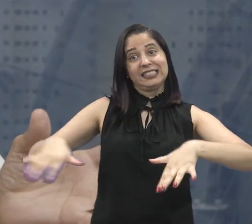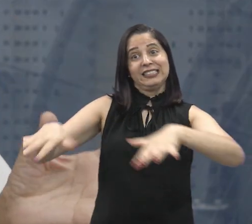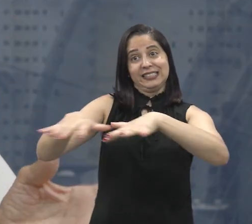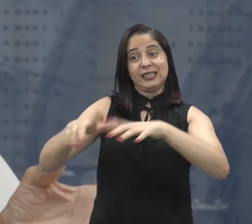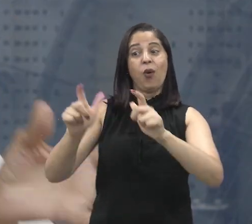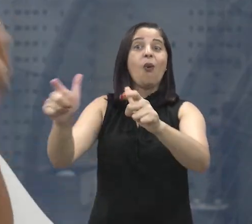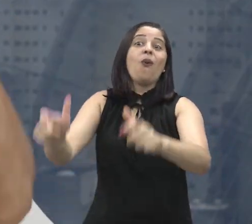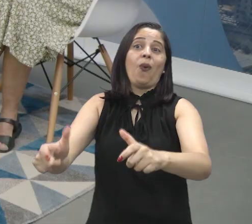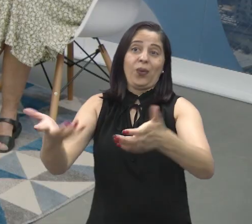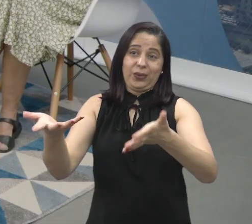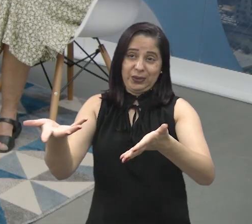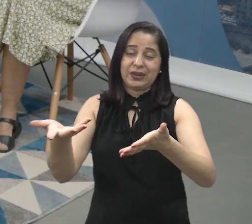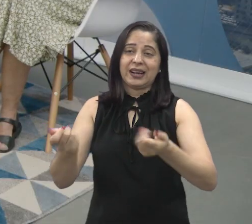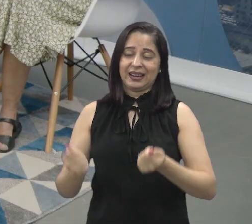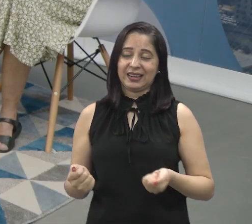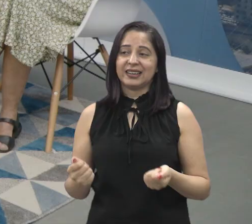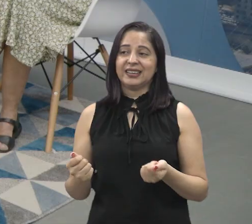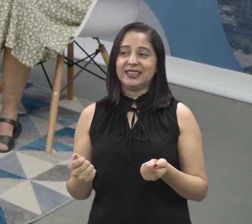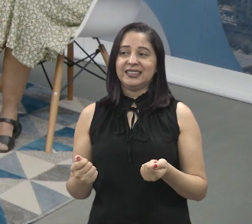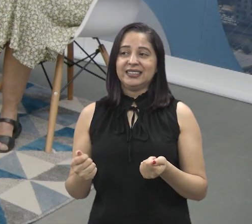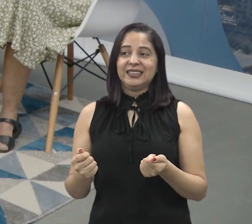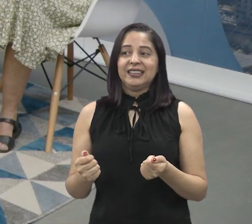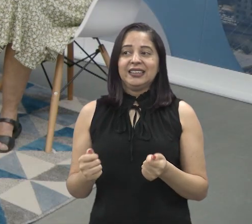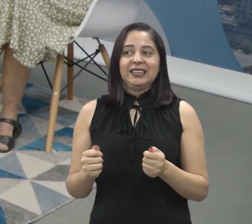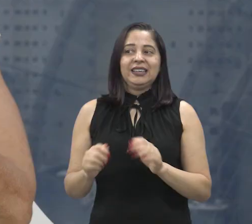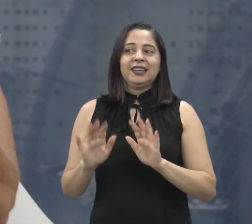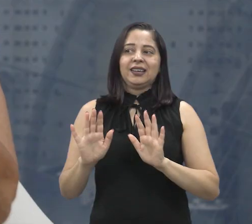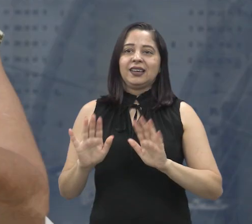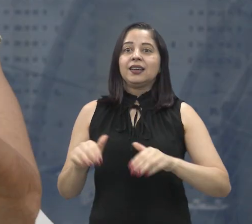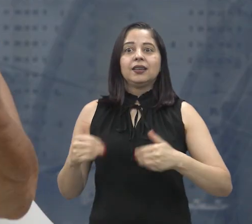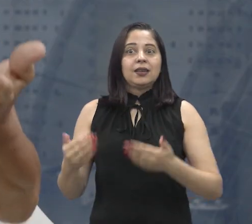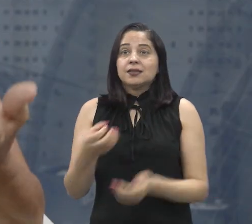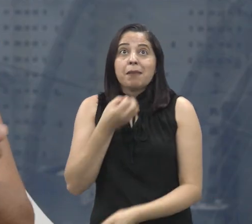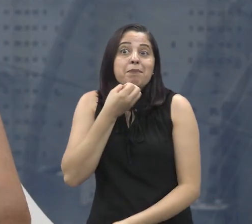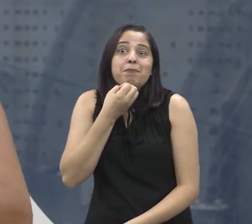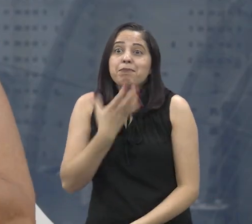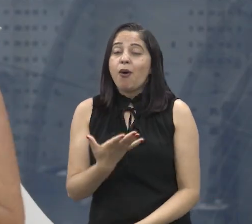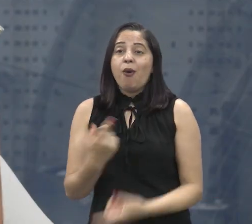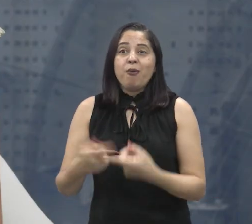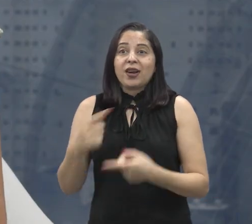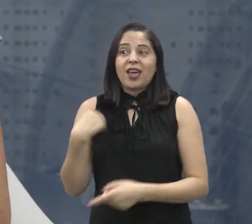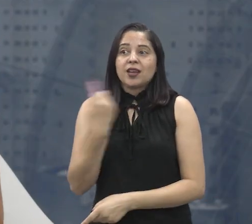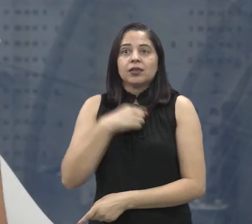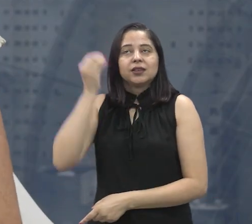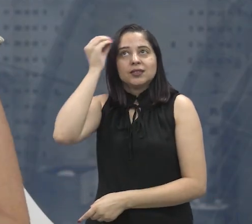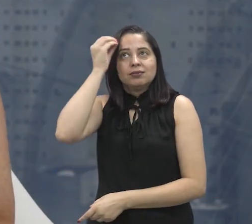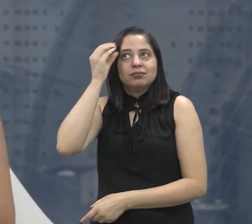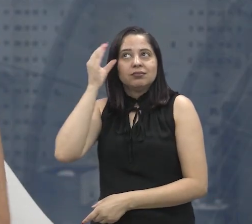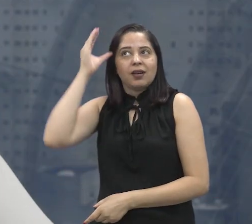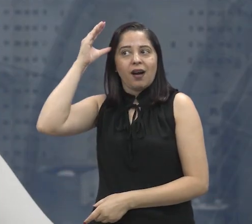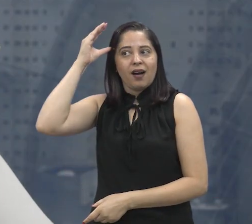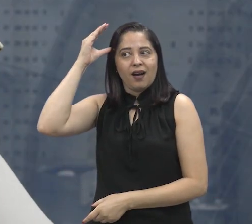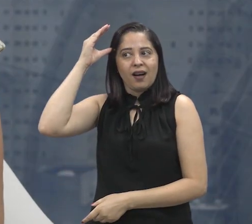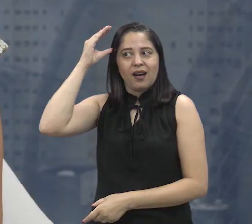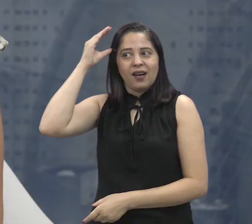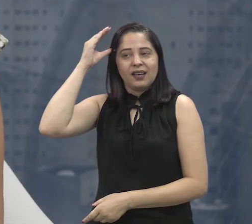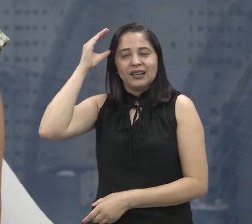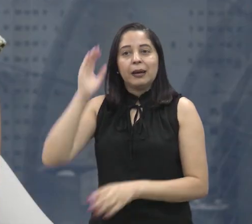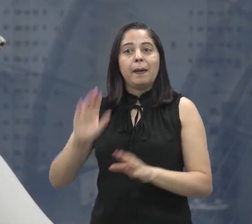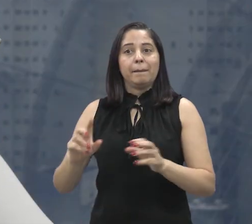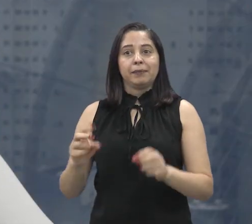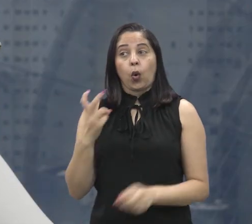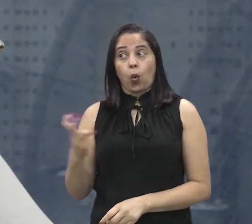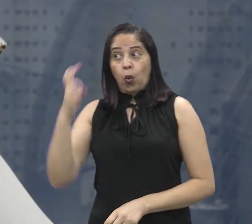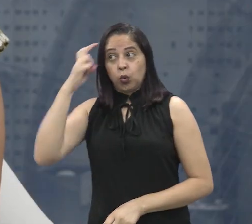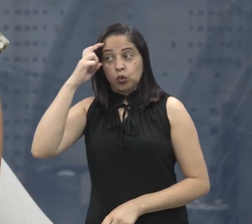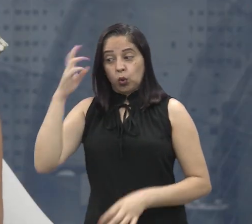como turismo e vai dizer, nossa, por que não está aberto? Eu sou um turista, quero conhecer, mas tem que o turista também respeitar